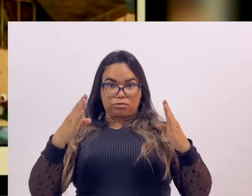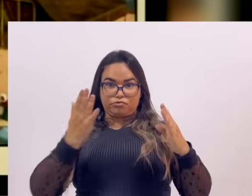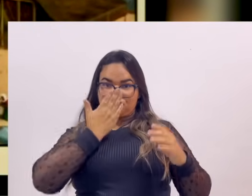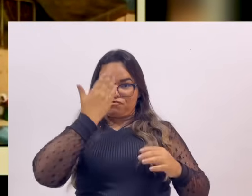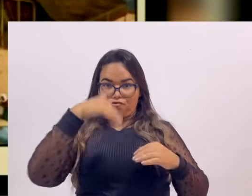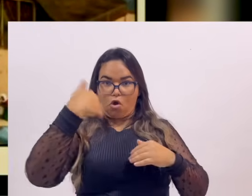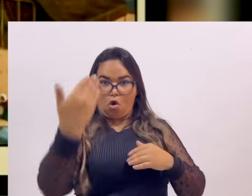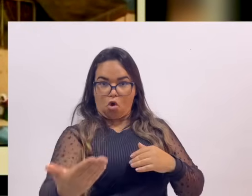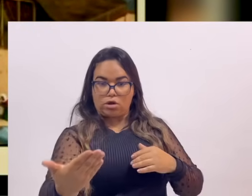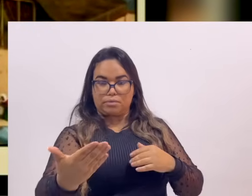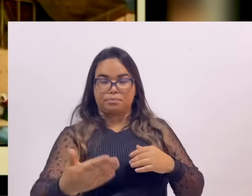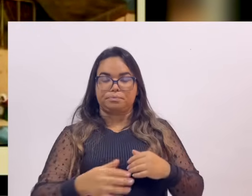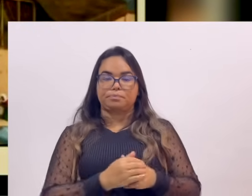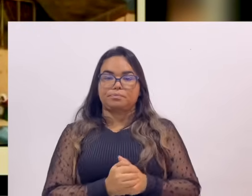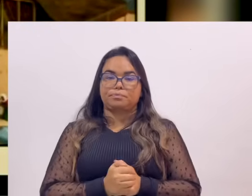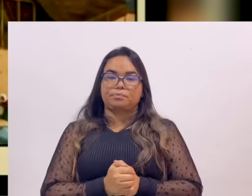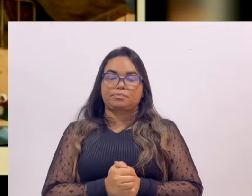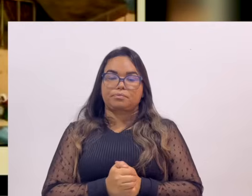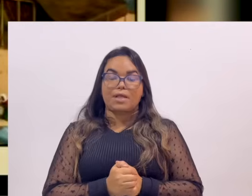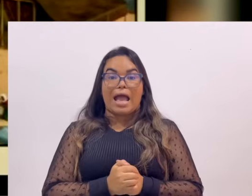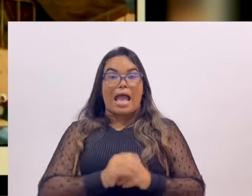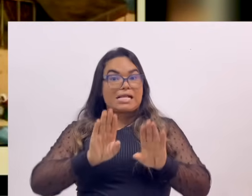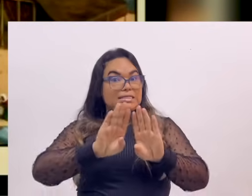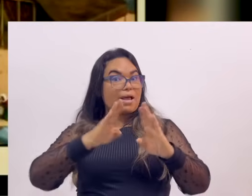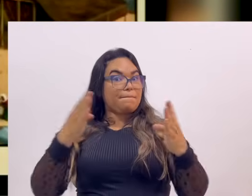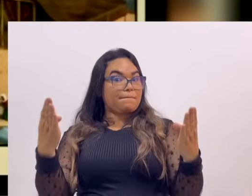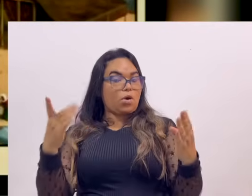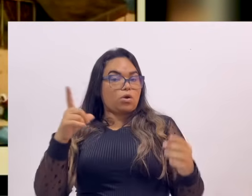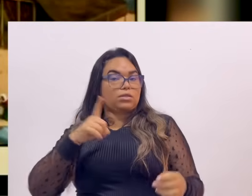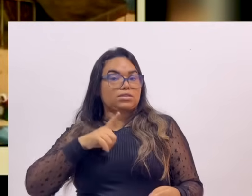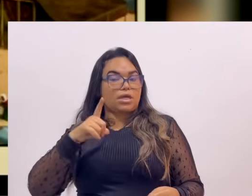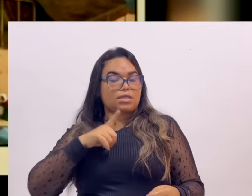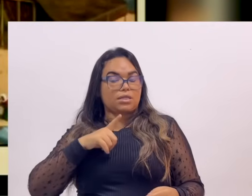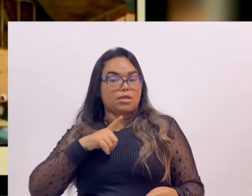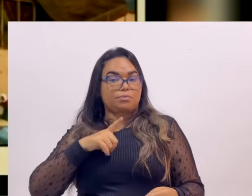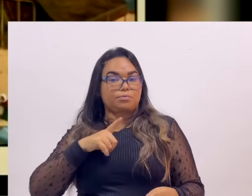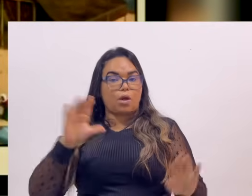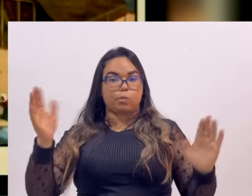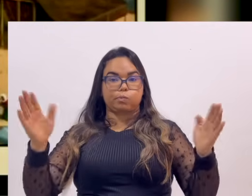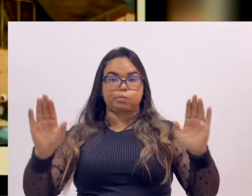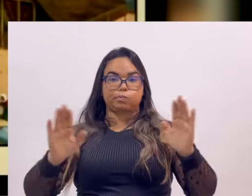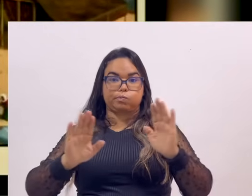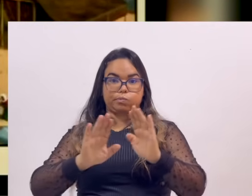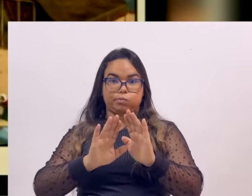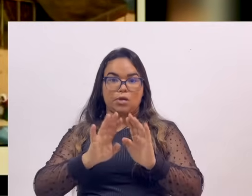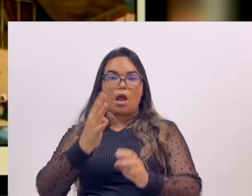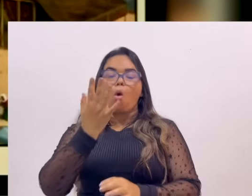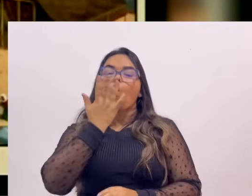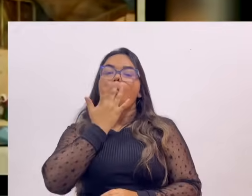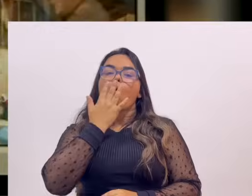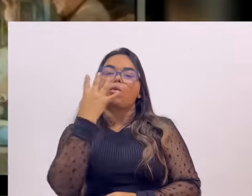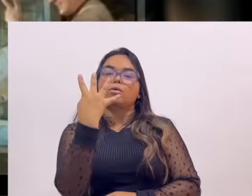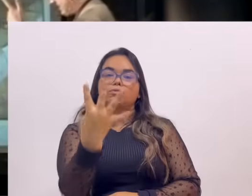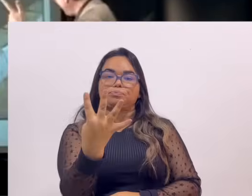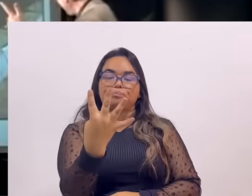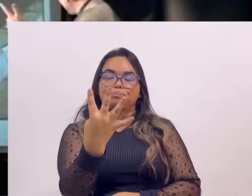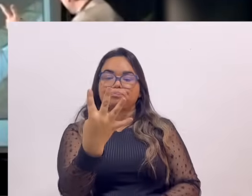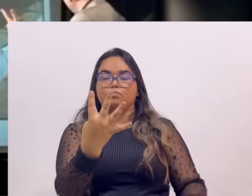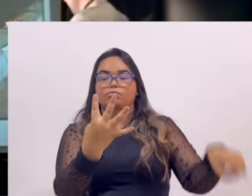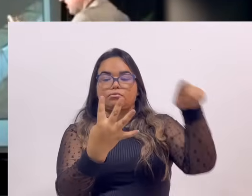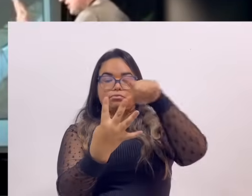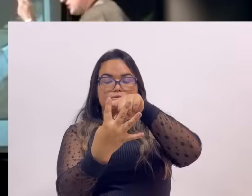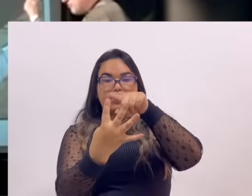porta. e essa porta tinha uma cobertura com quatro cores. Tinha púrpura,